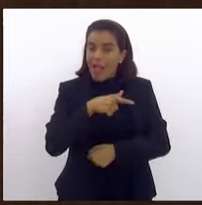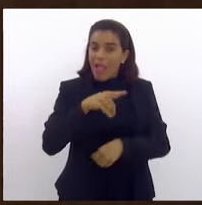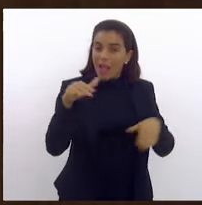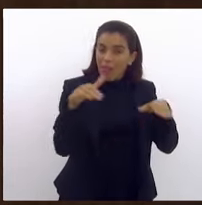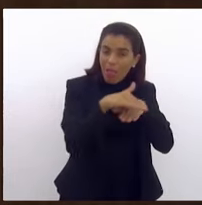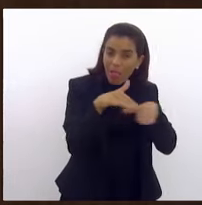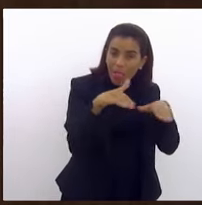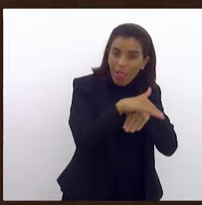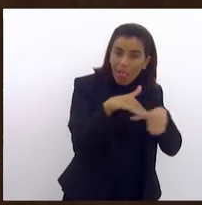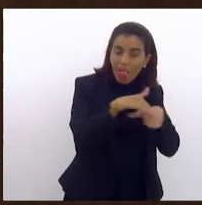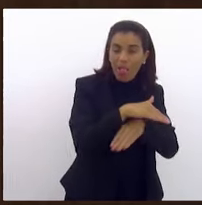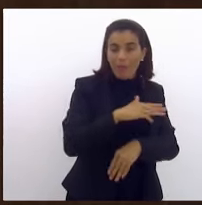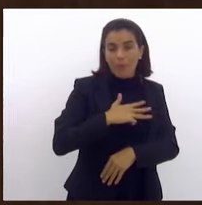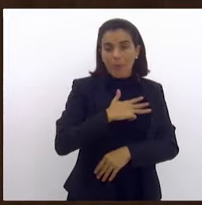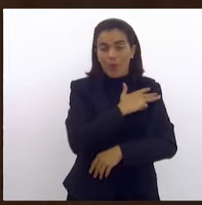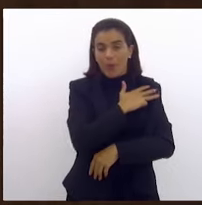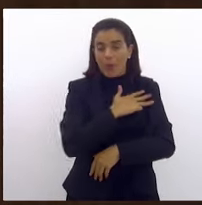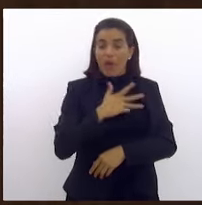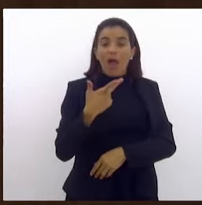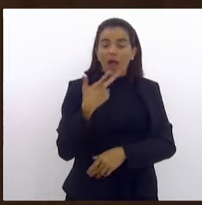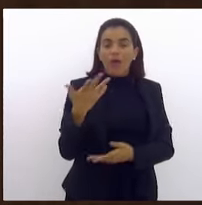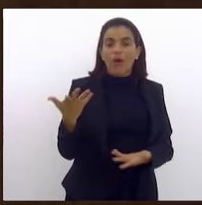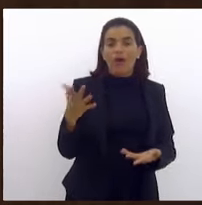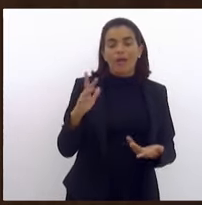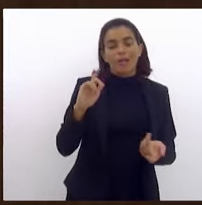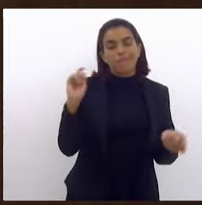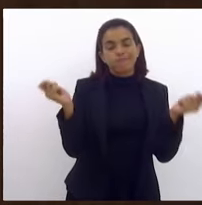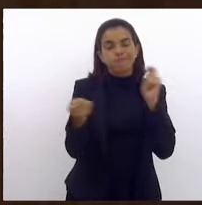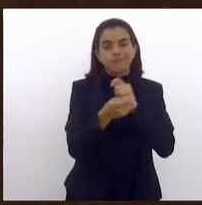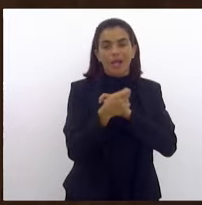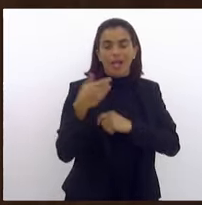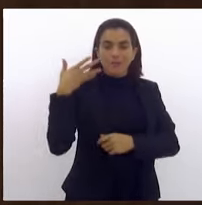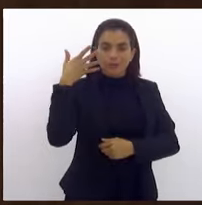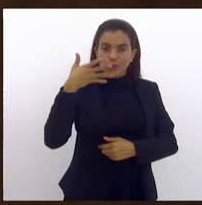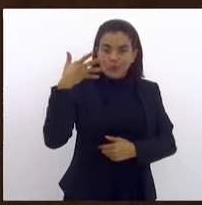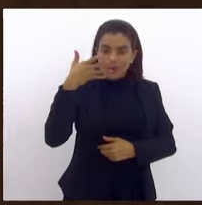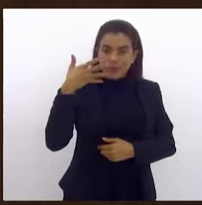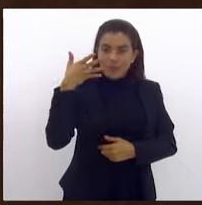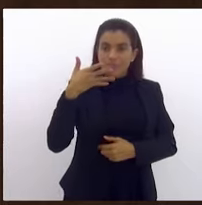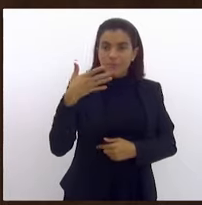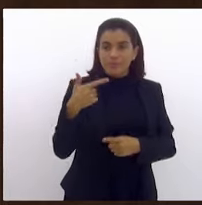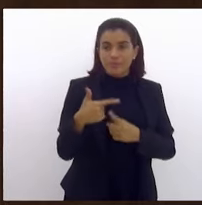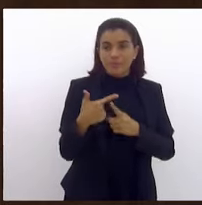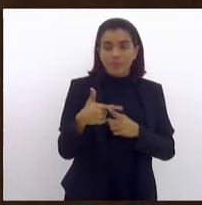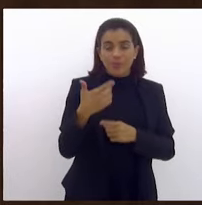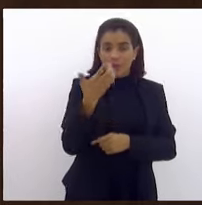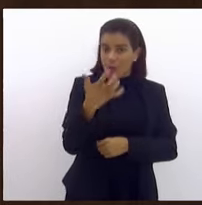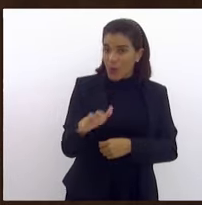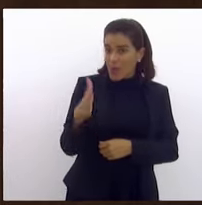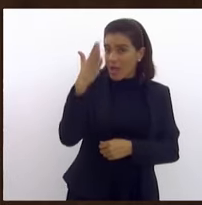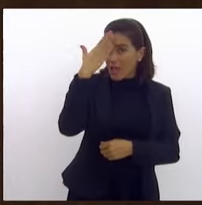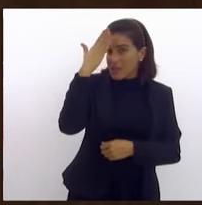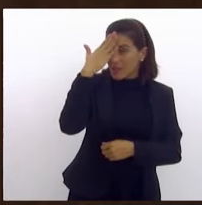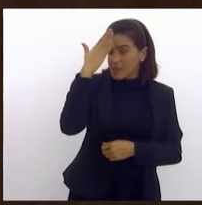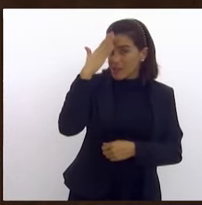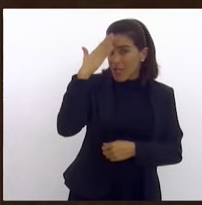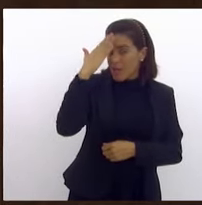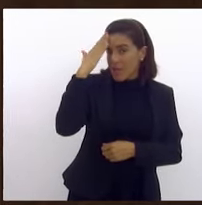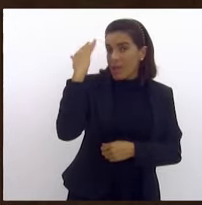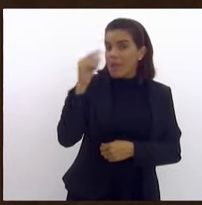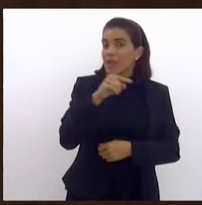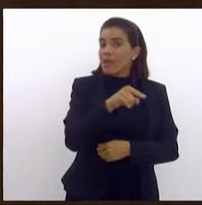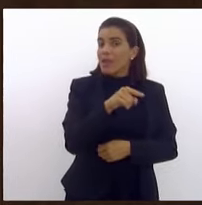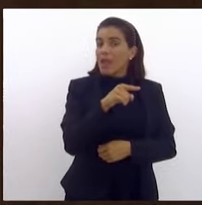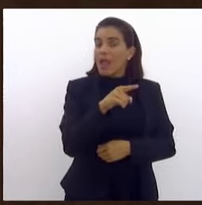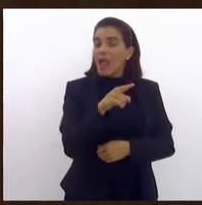do Lula, né, ele está desvirtuando a discussão, porque, no fundo, ele não quer que as pessoas saibam que ele é